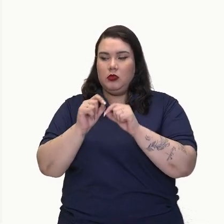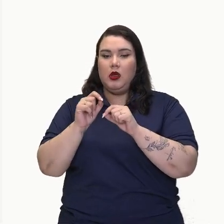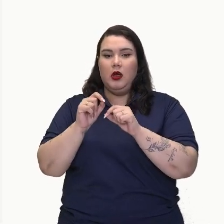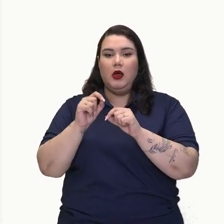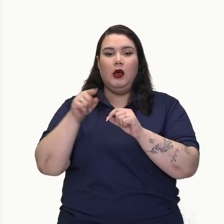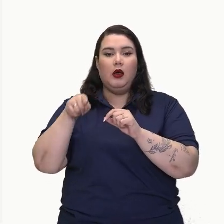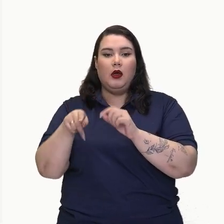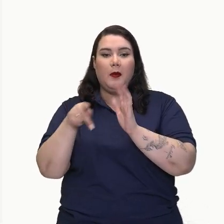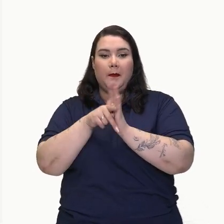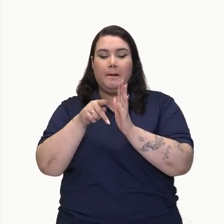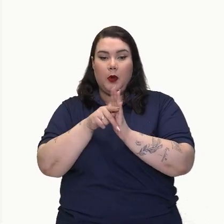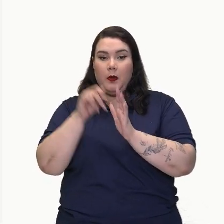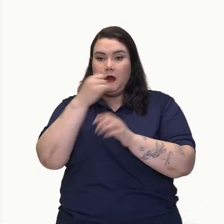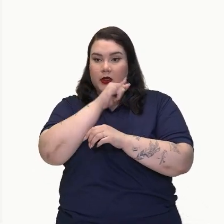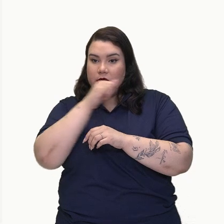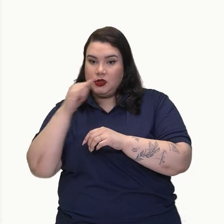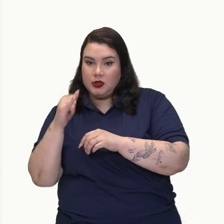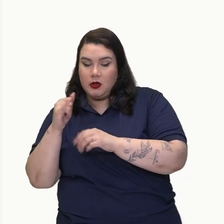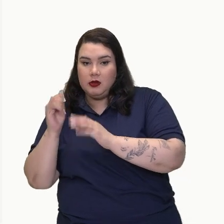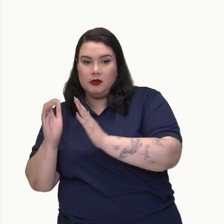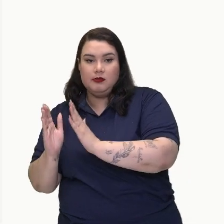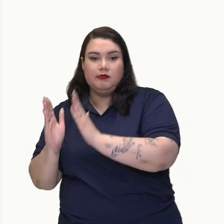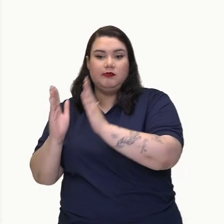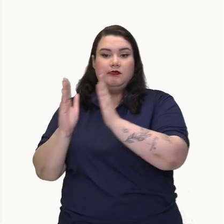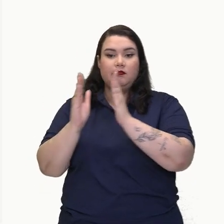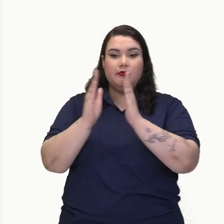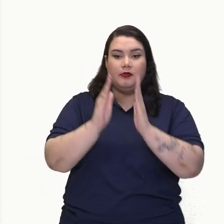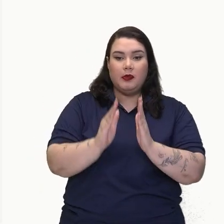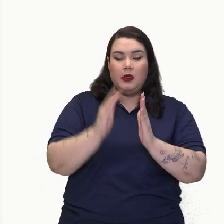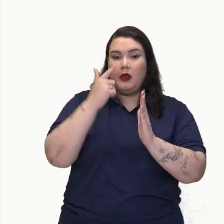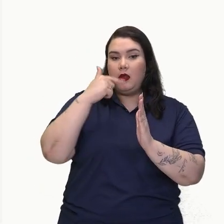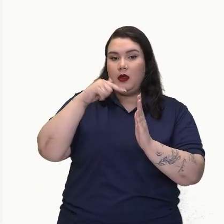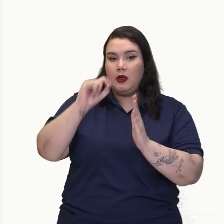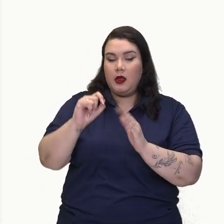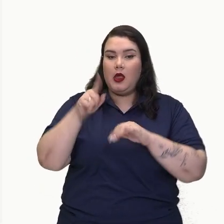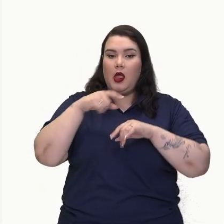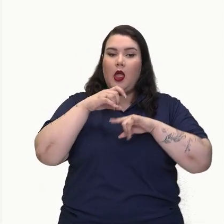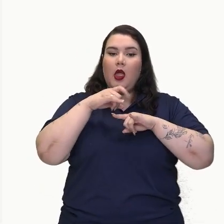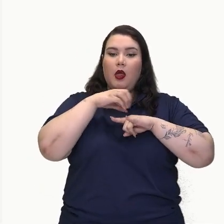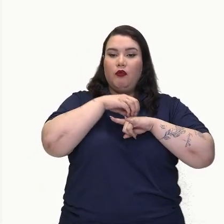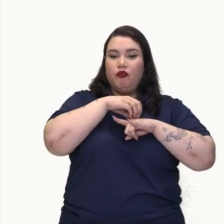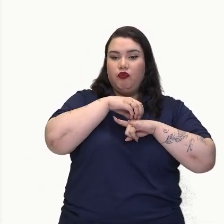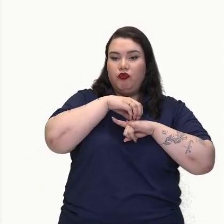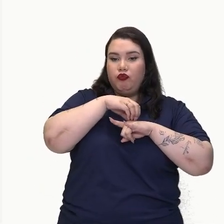a sua energia. Quem é que vai comer essa alga? A lesma,